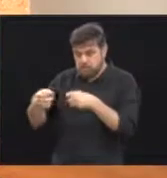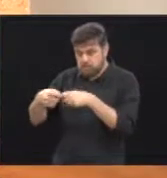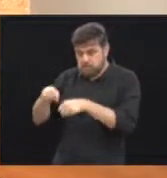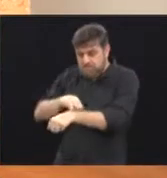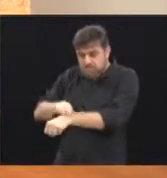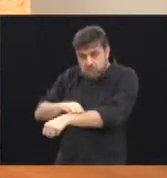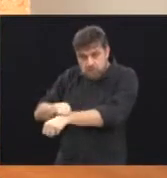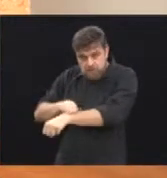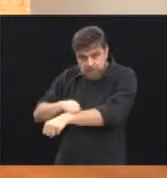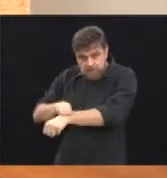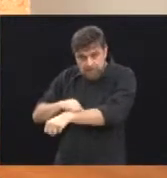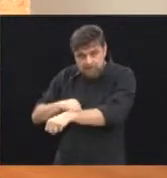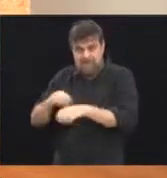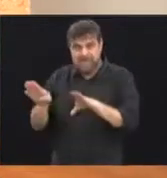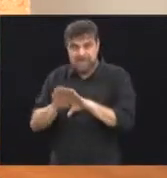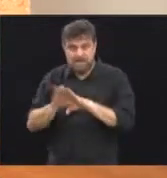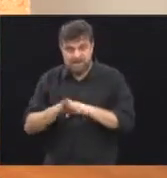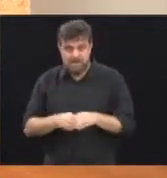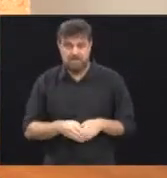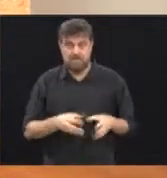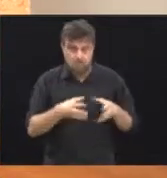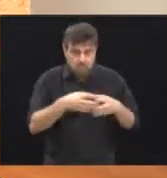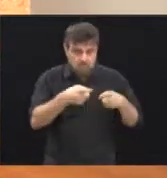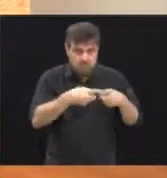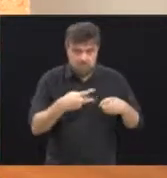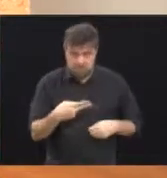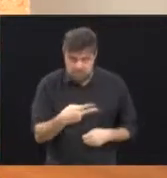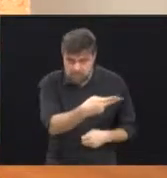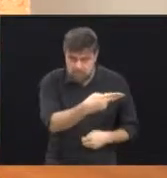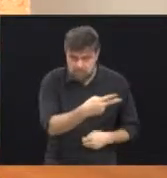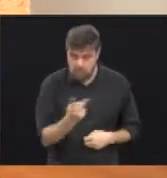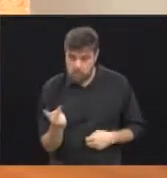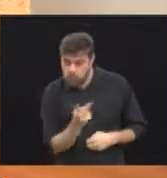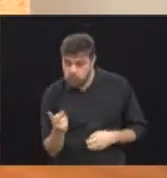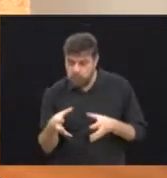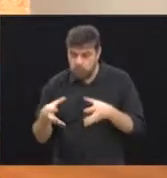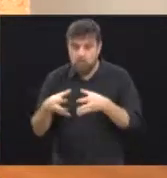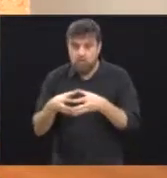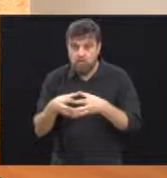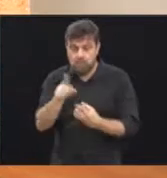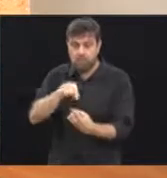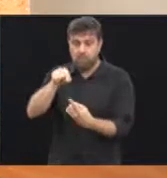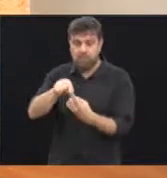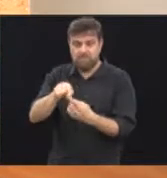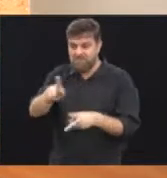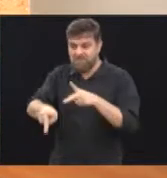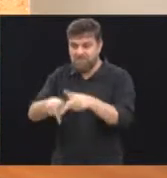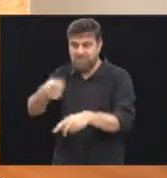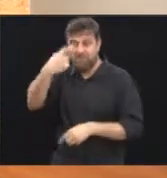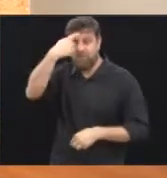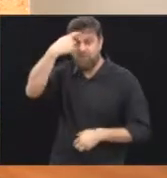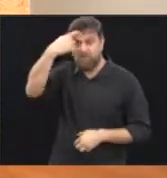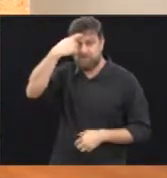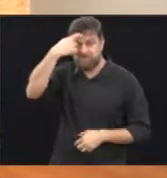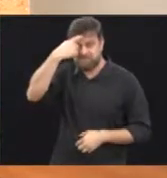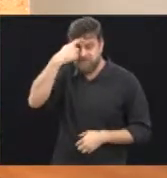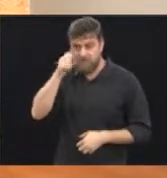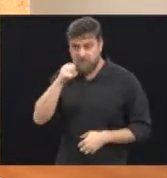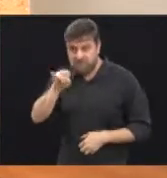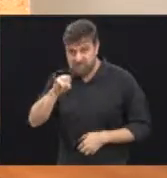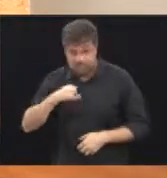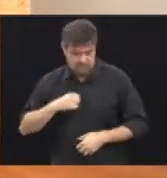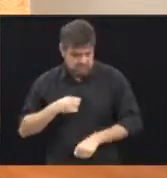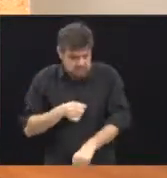e a Sociedade Brasileira de Cirurgia Plástica, em que a gente conscientiza a população de que nenhuma